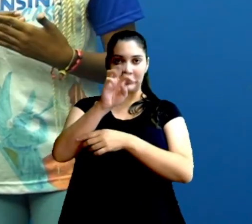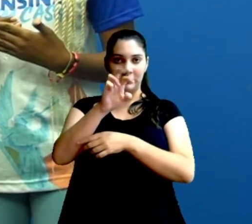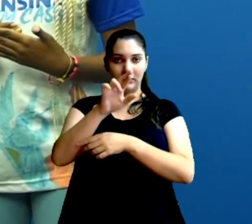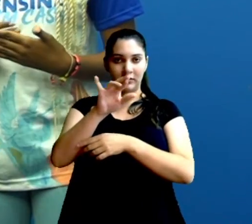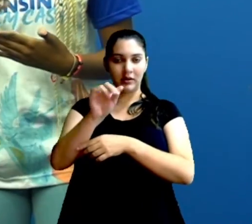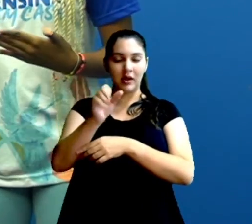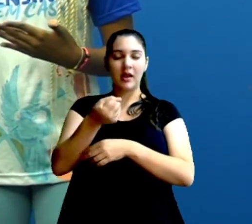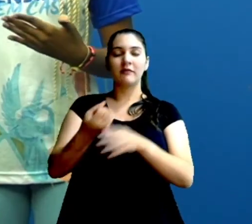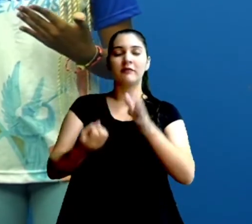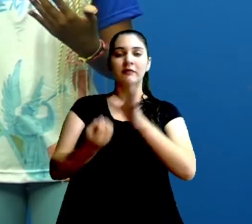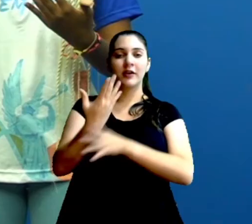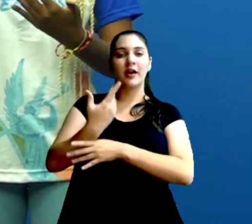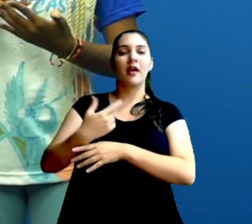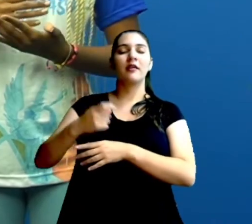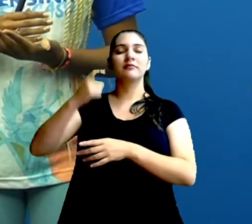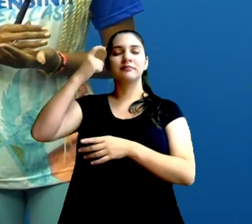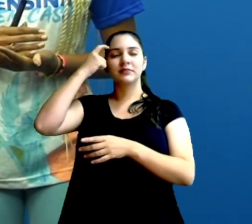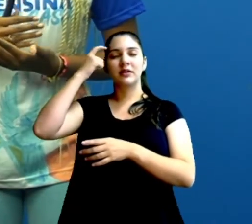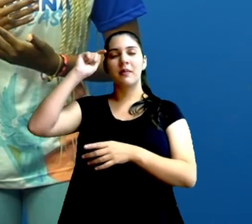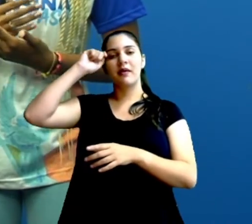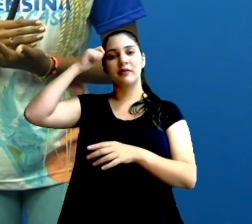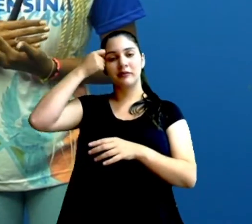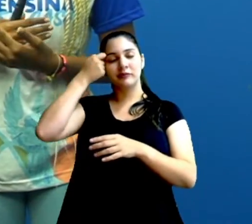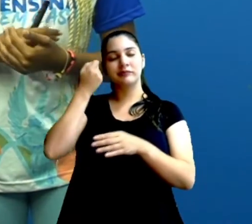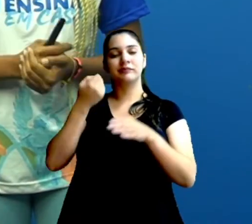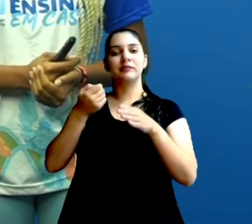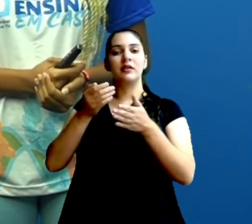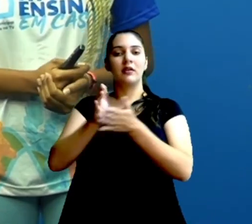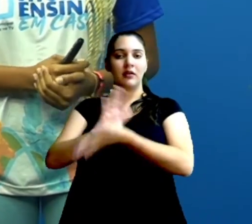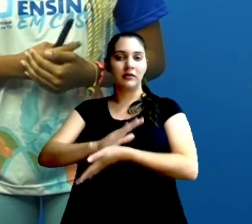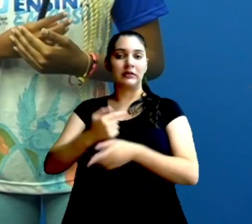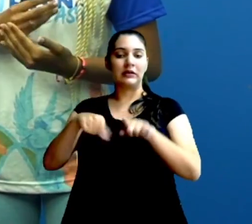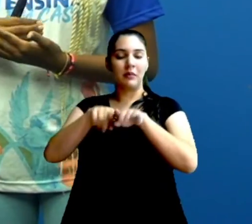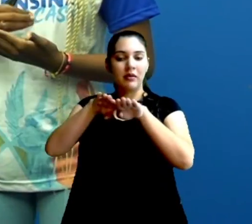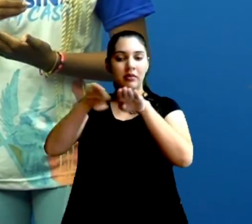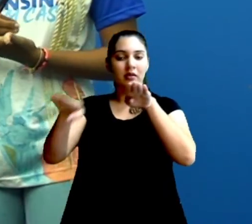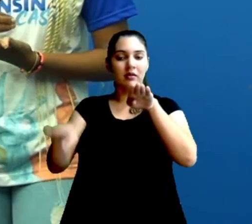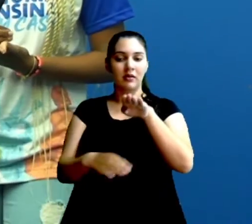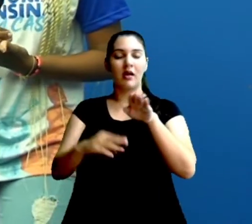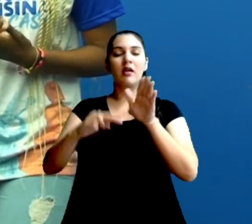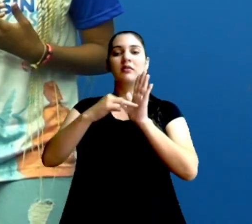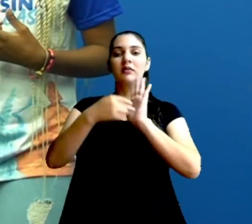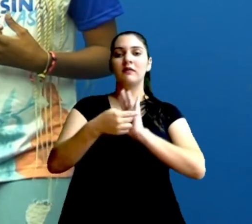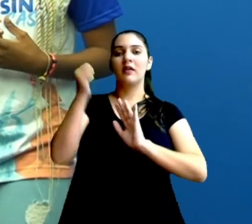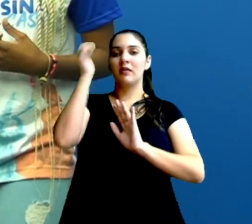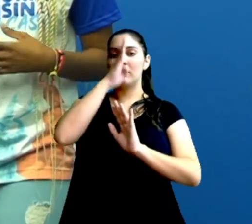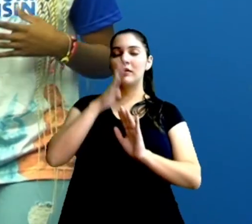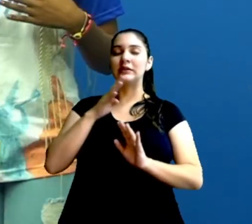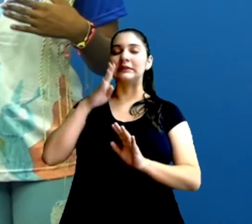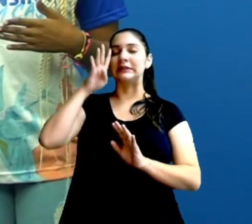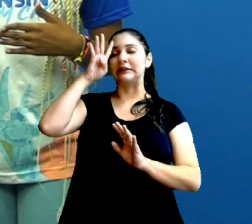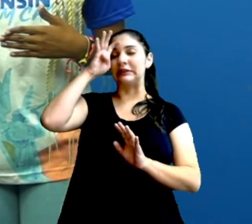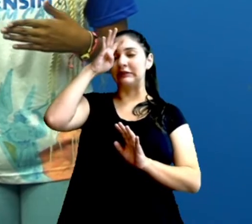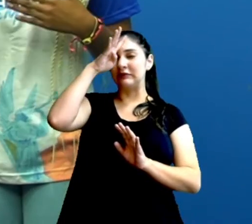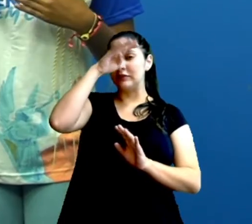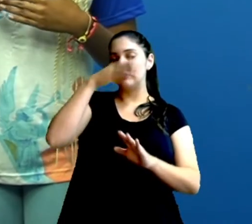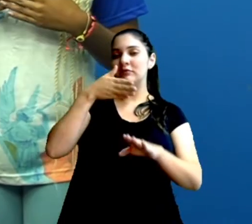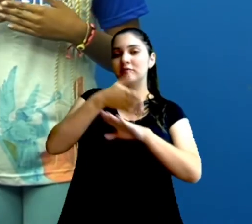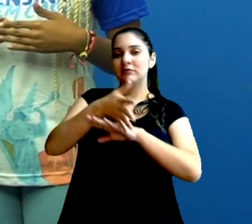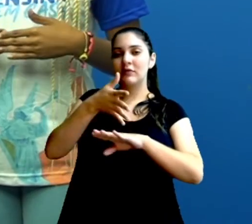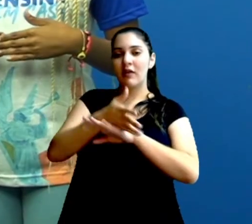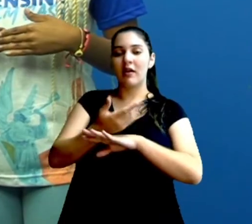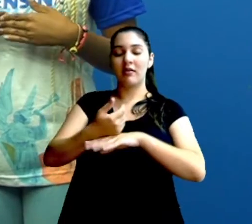extremamente racista e desigual no nosso contexto brasileiro, que foi para dificultar o acesso à terra